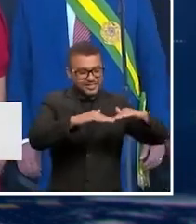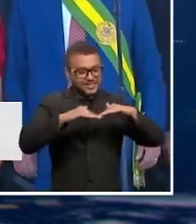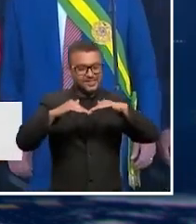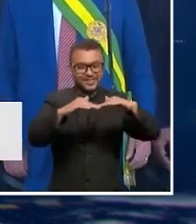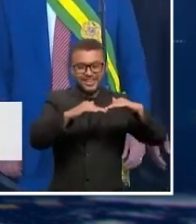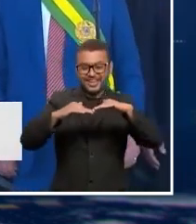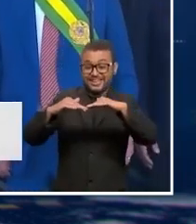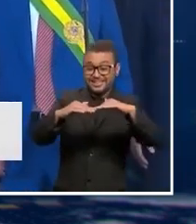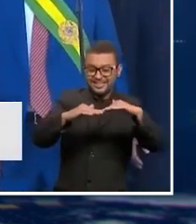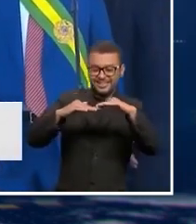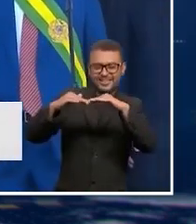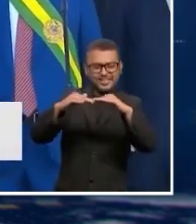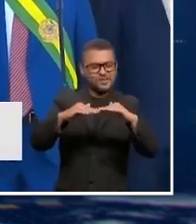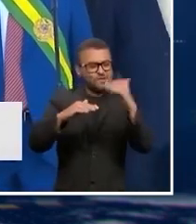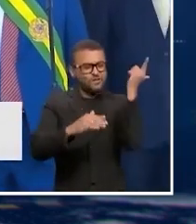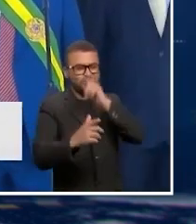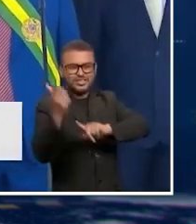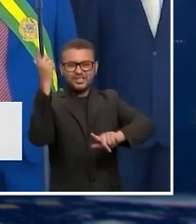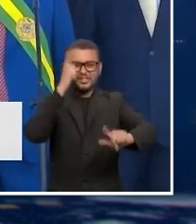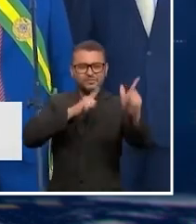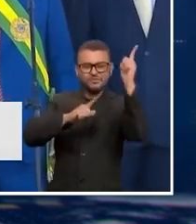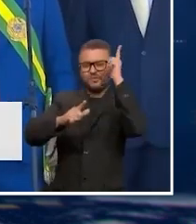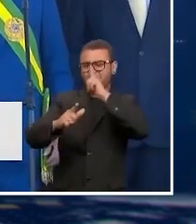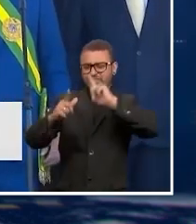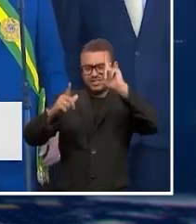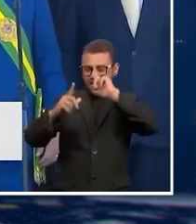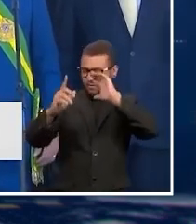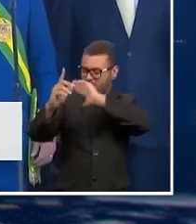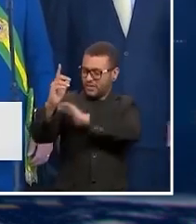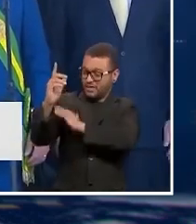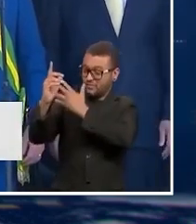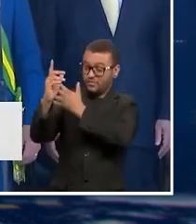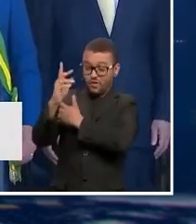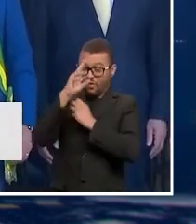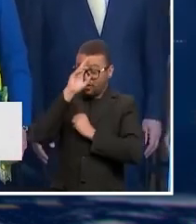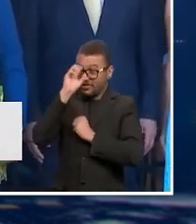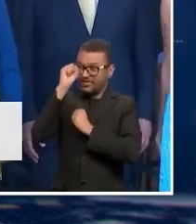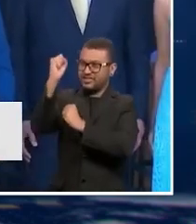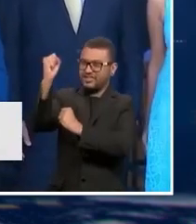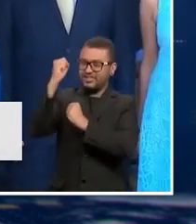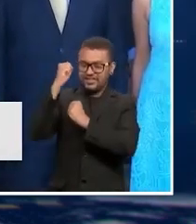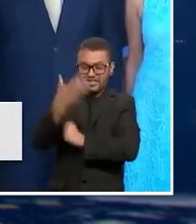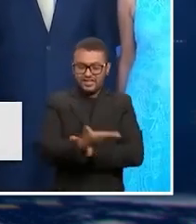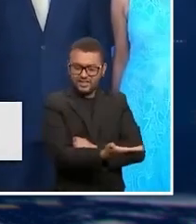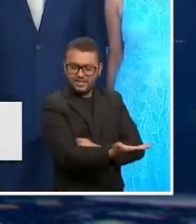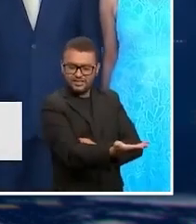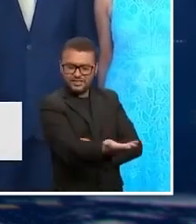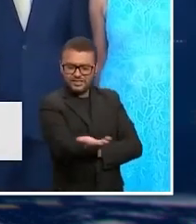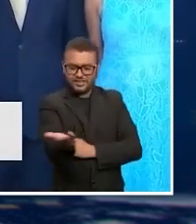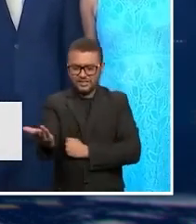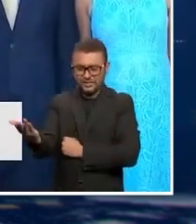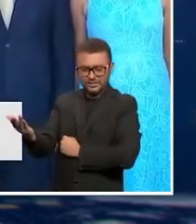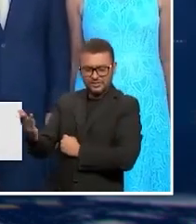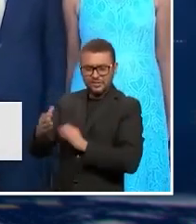tinha nada em frente ao Palácio do Planalto, nem de frente ao Palácio, onde fica o STJ. Foi uma medida de